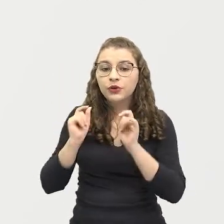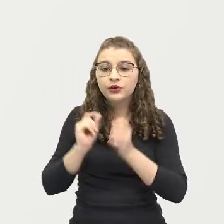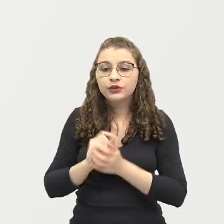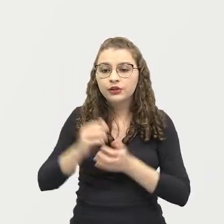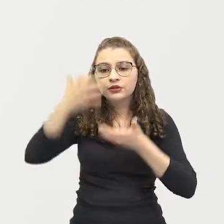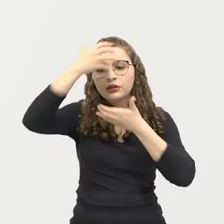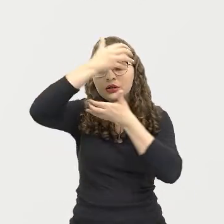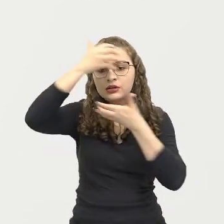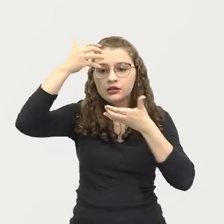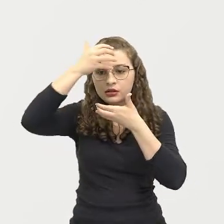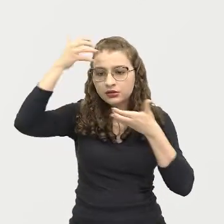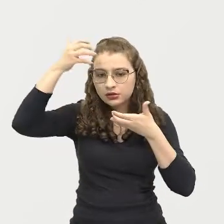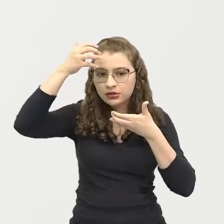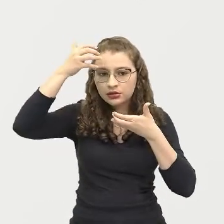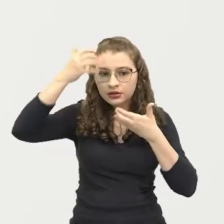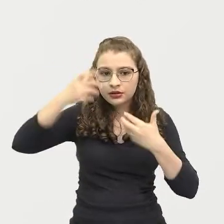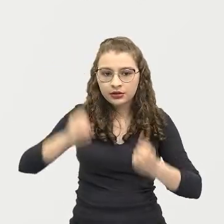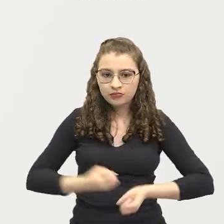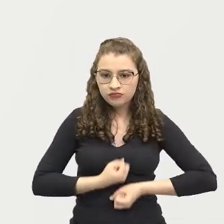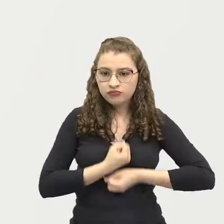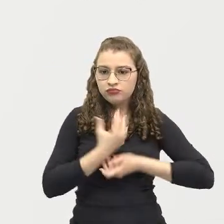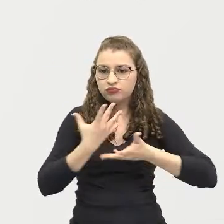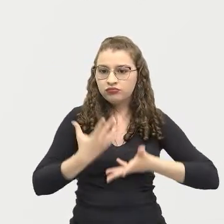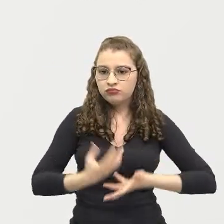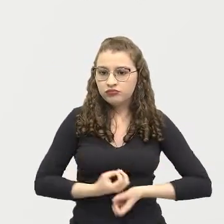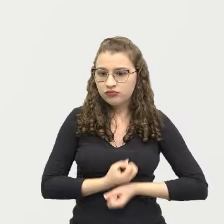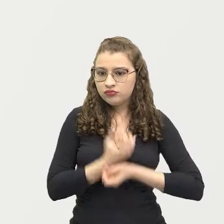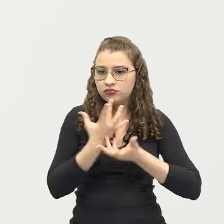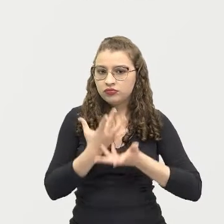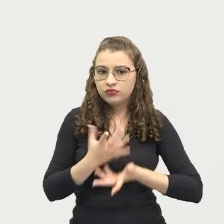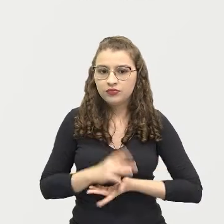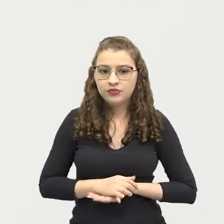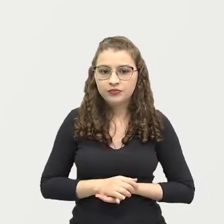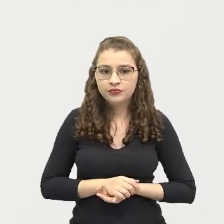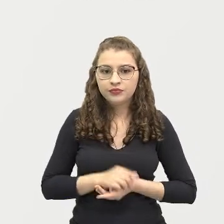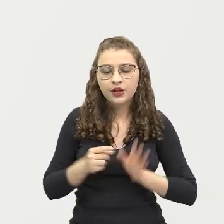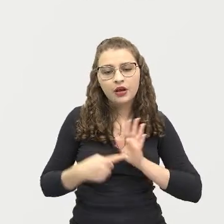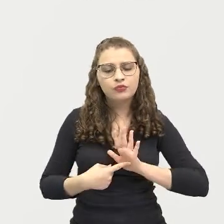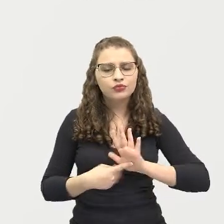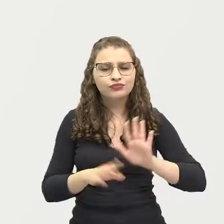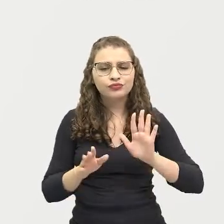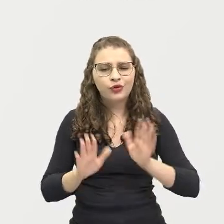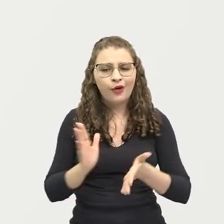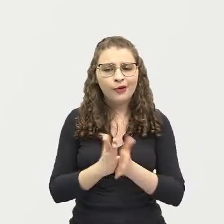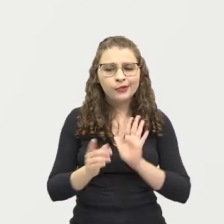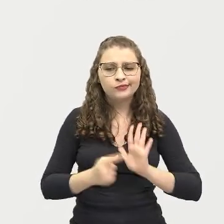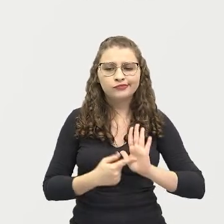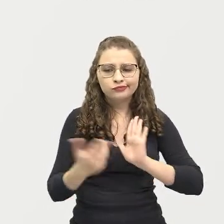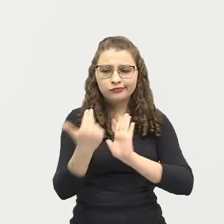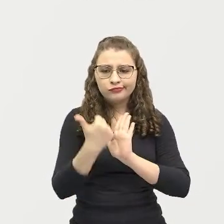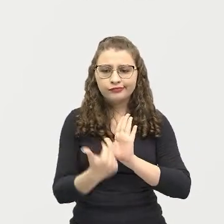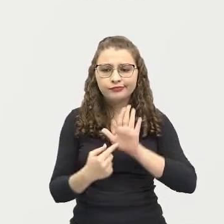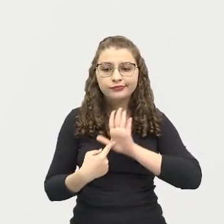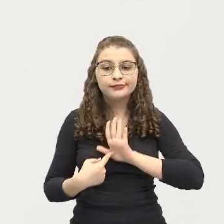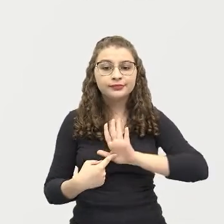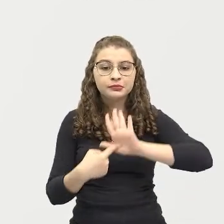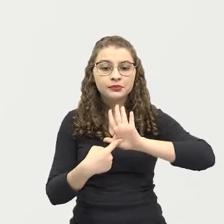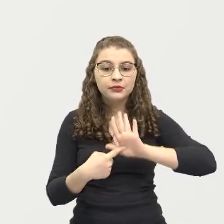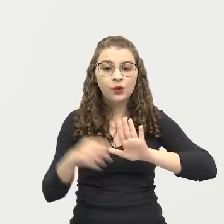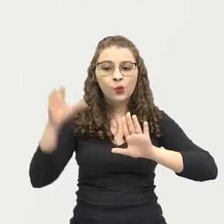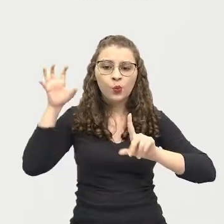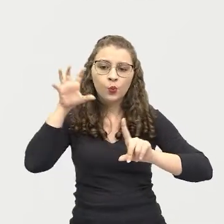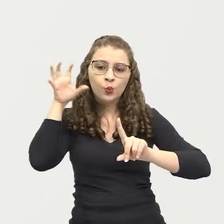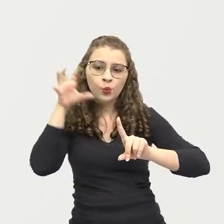cubistas e expressionistas. A jovem Anita Mafaldi expôs algumas das suas obras, que ilustravam a influência